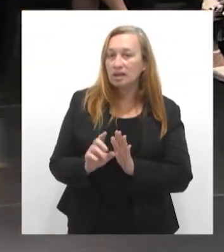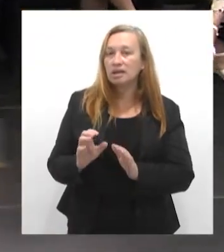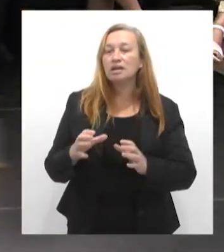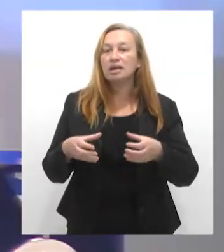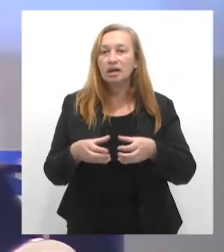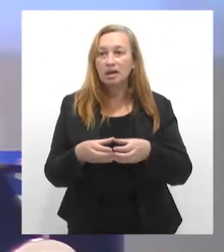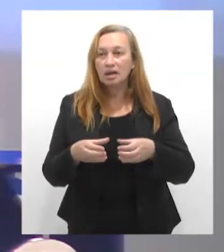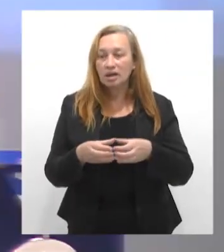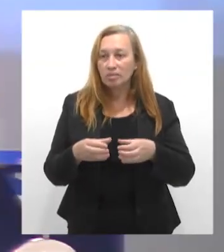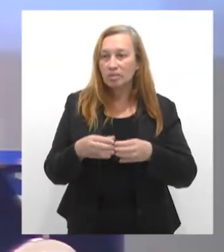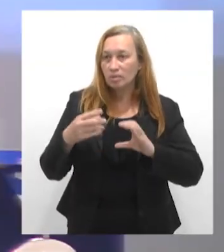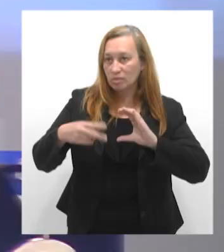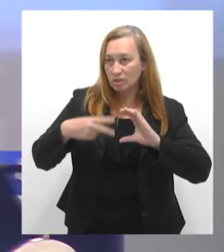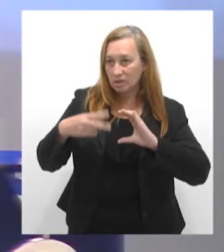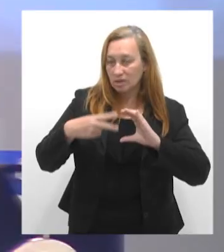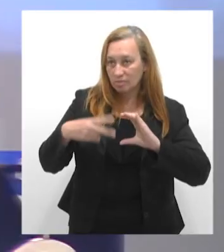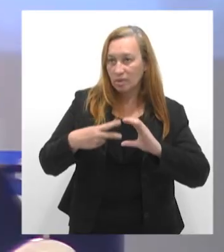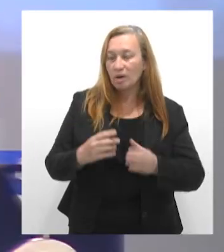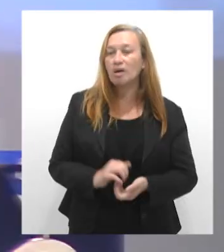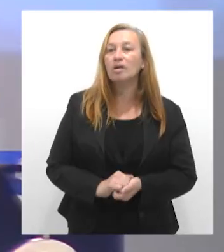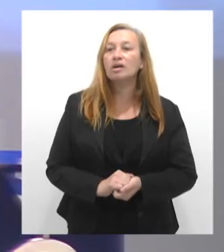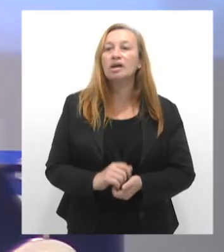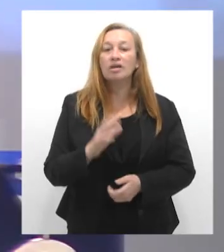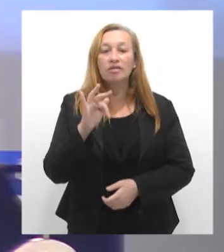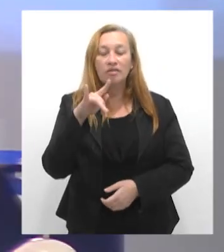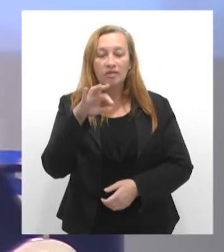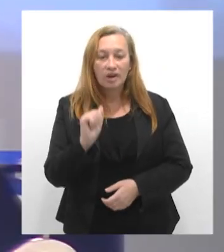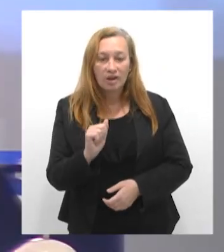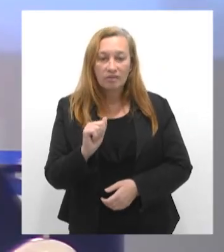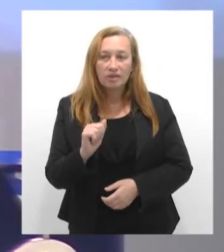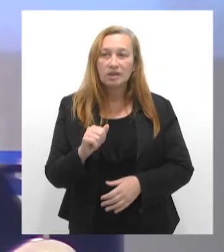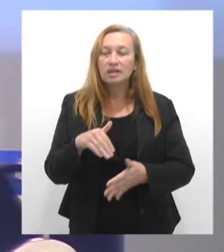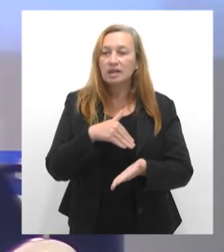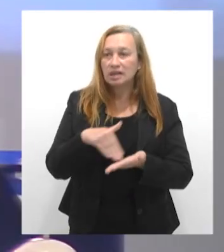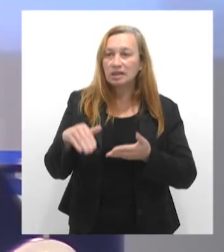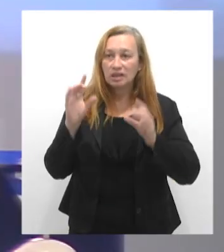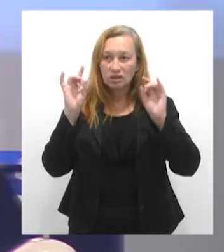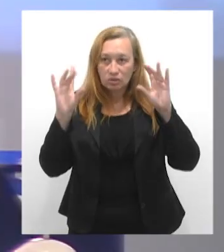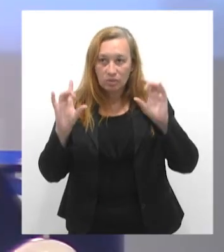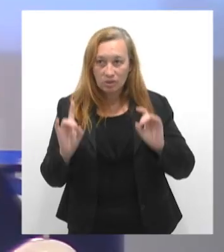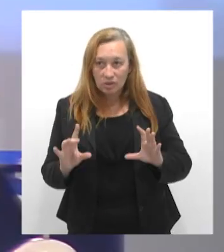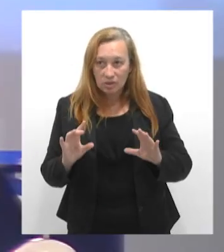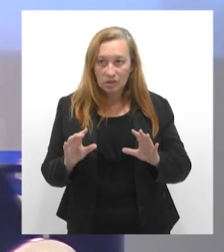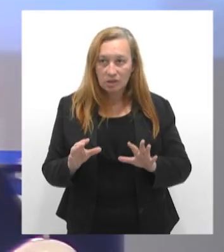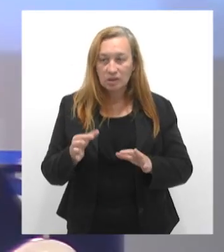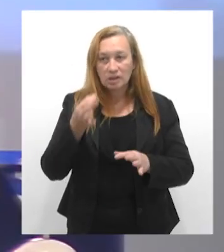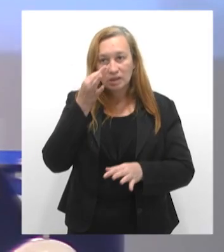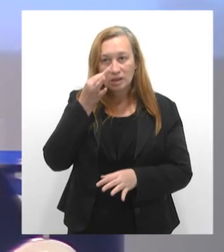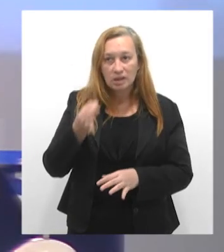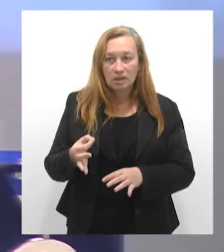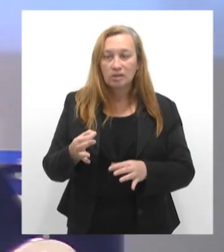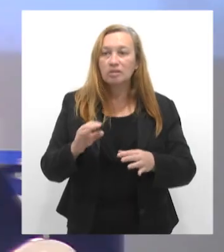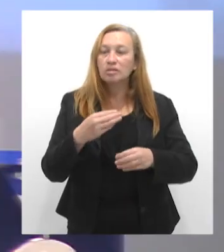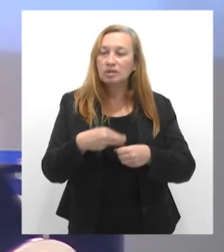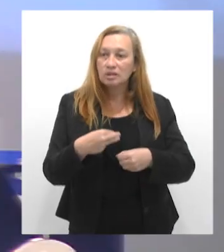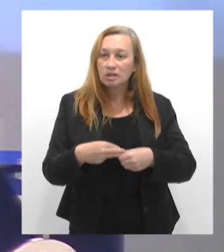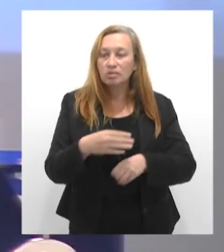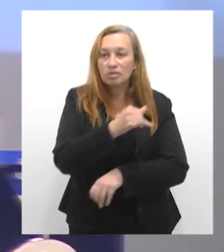Da Flávia Gomes, secretária especial de integração do município do Rio de